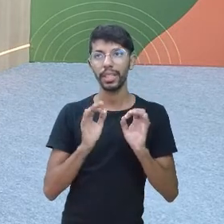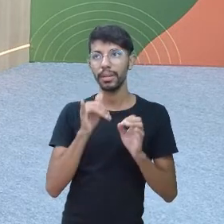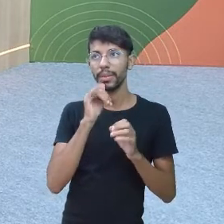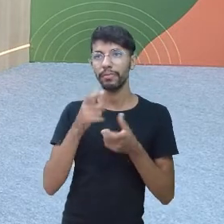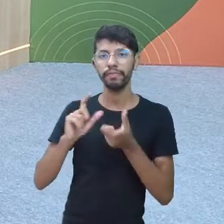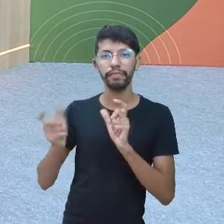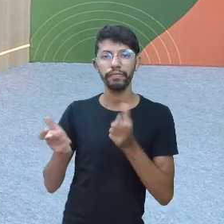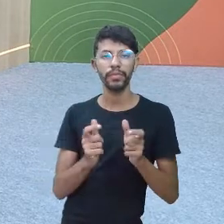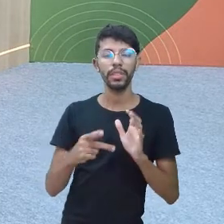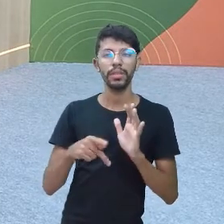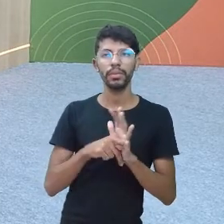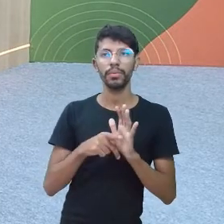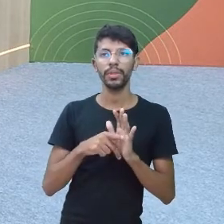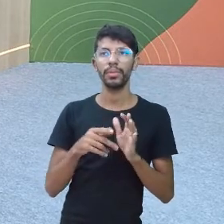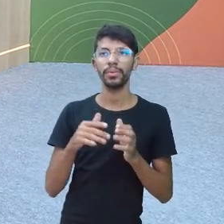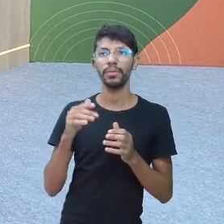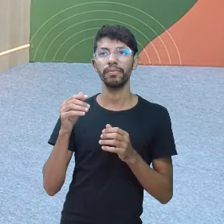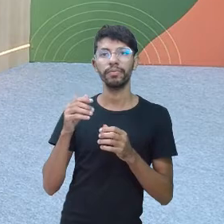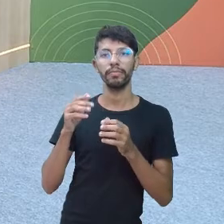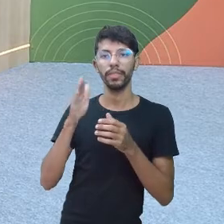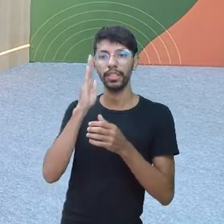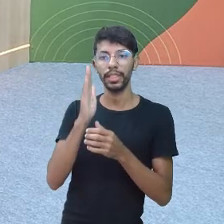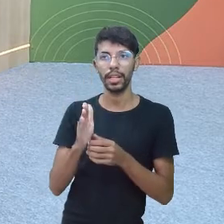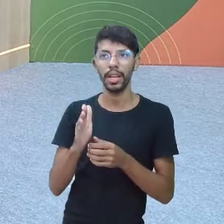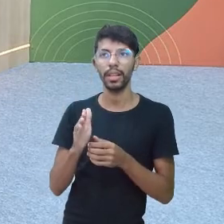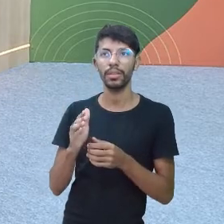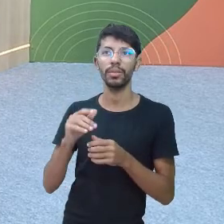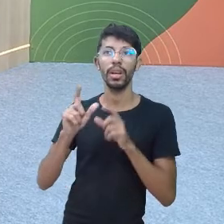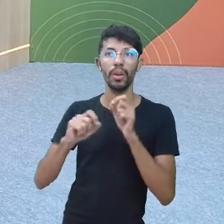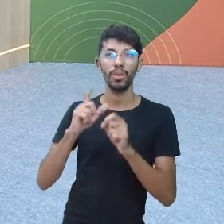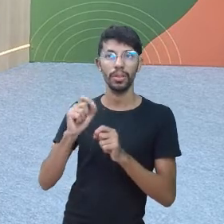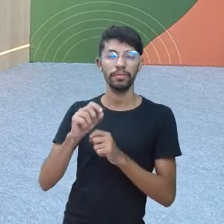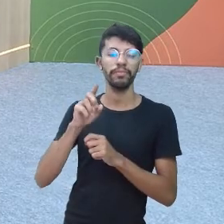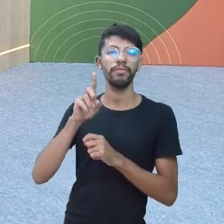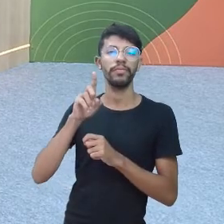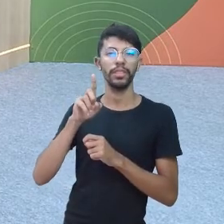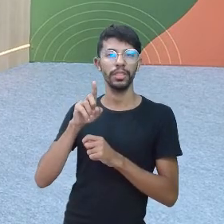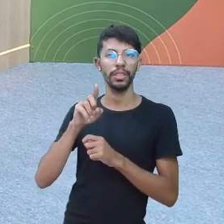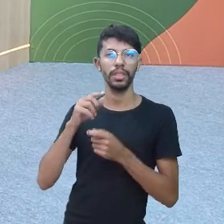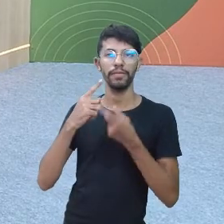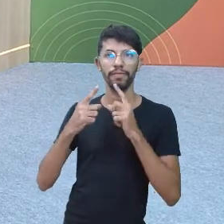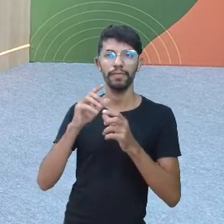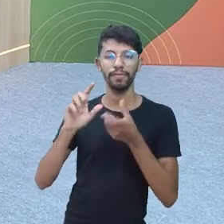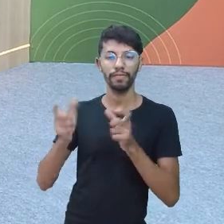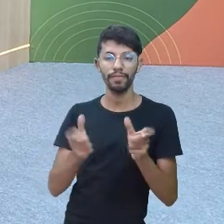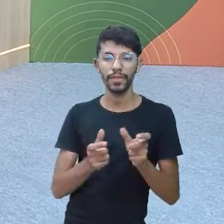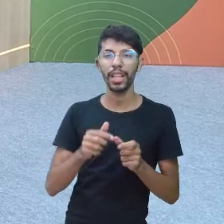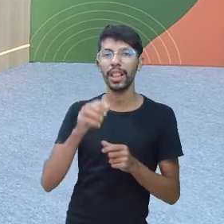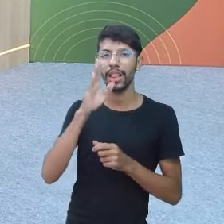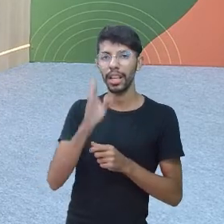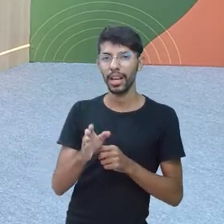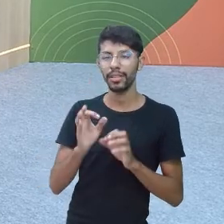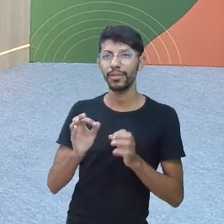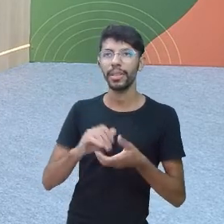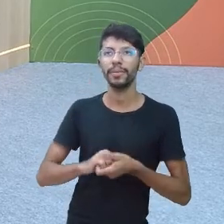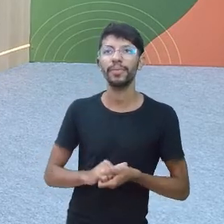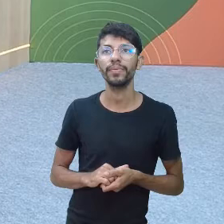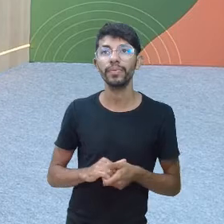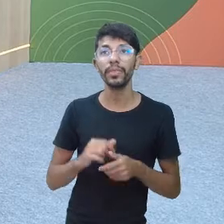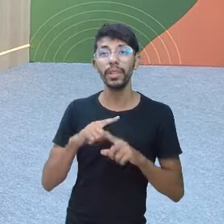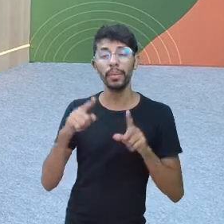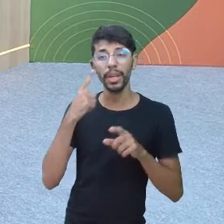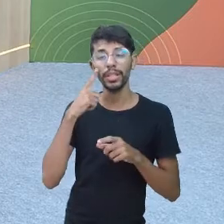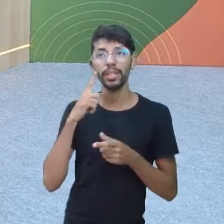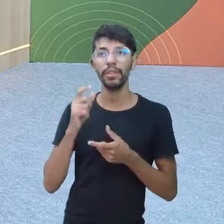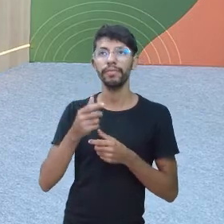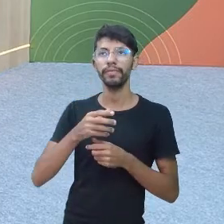disse diretamente, palavra por palavra, isso sim é um discurso direto, tá certo? Mesmo na oralidade, é necessário ter cuidado com a